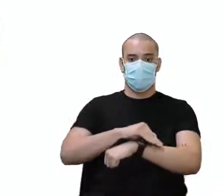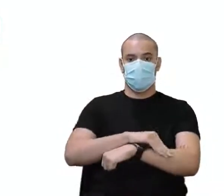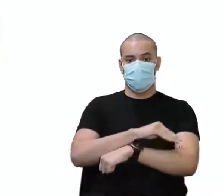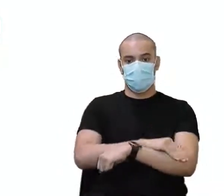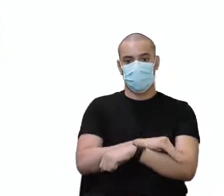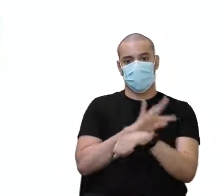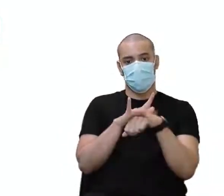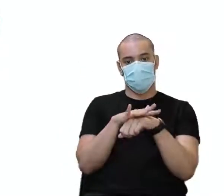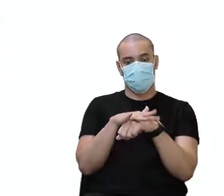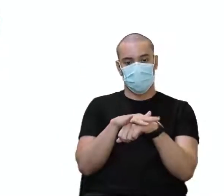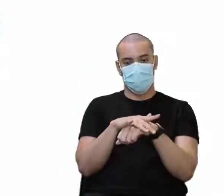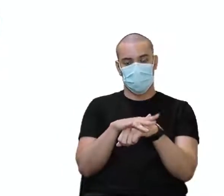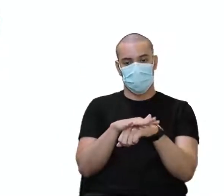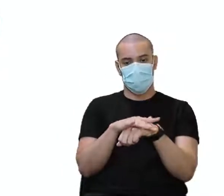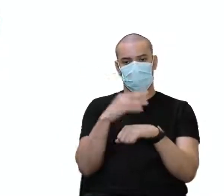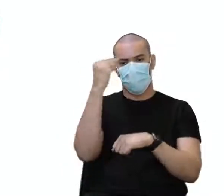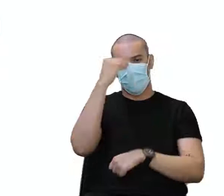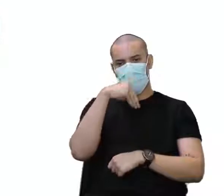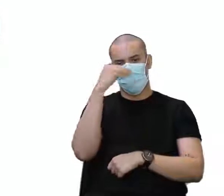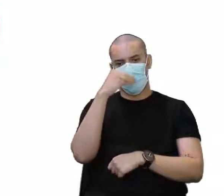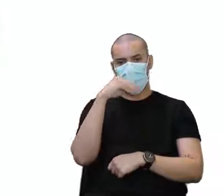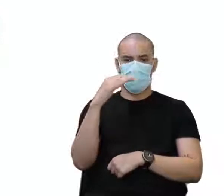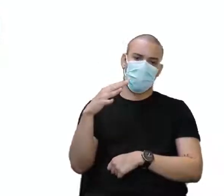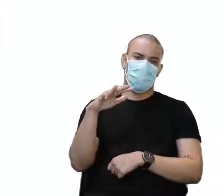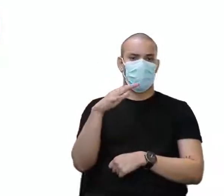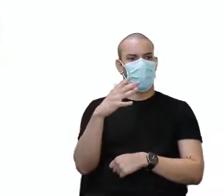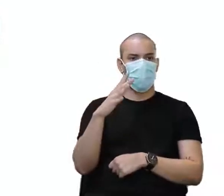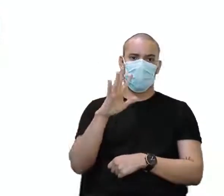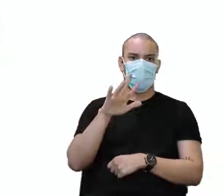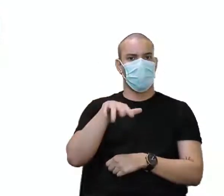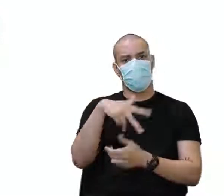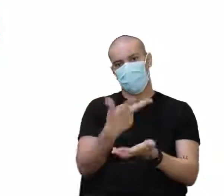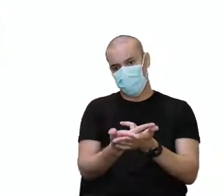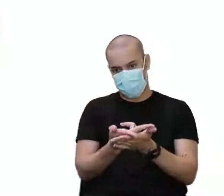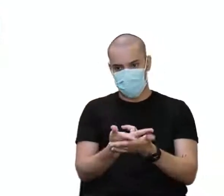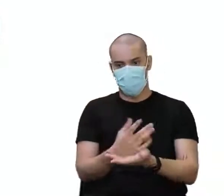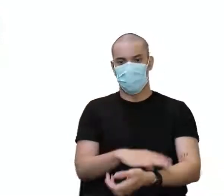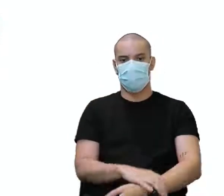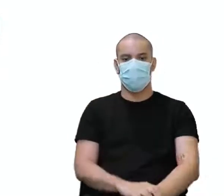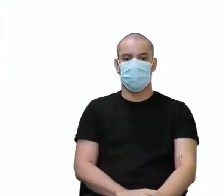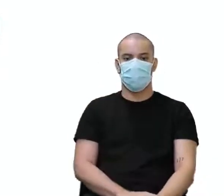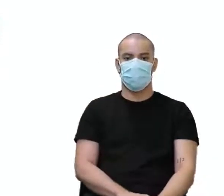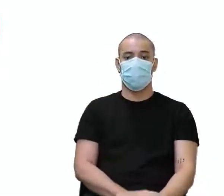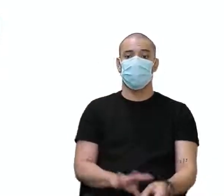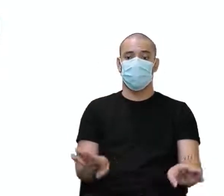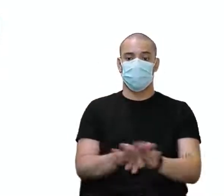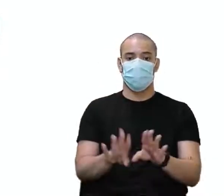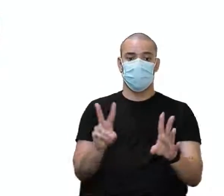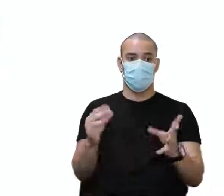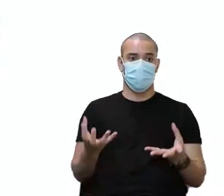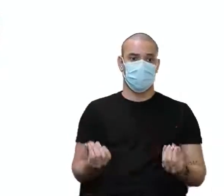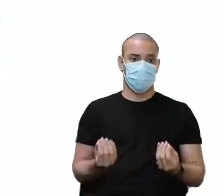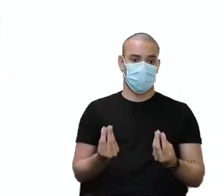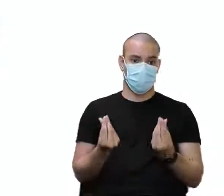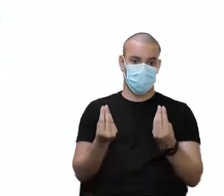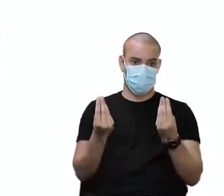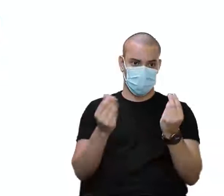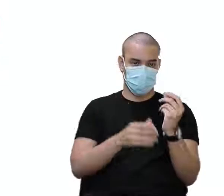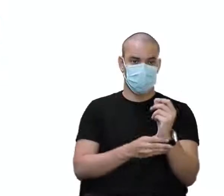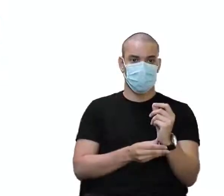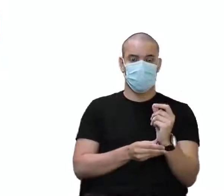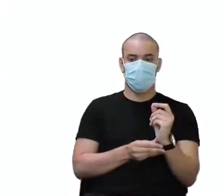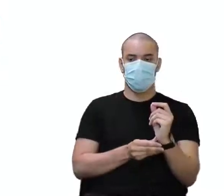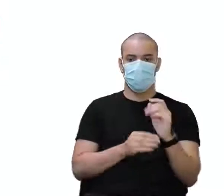estava doente, ficou fraquinho, não conseguiu vocalizar e morreu. Vai entrar a decomposição, tá? Esses